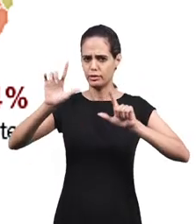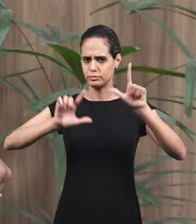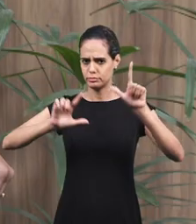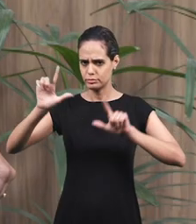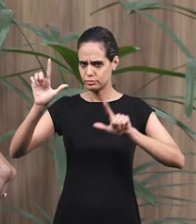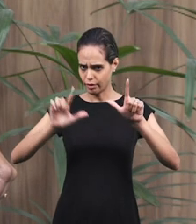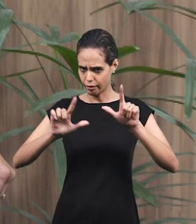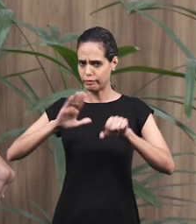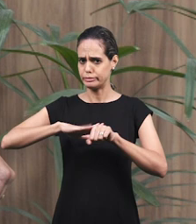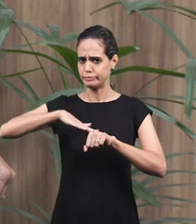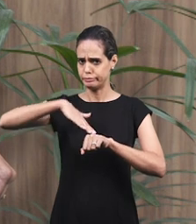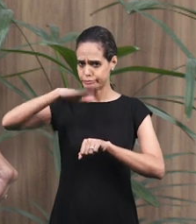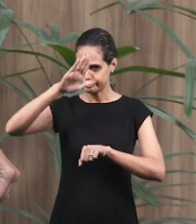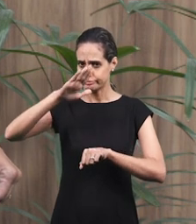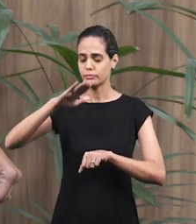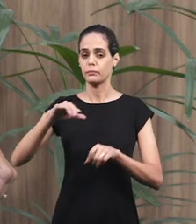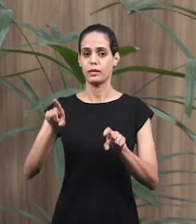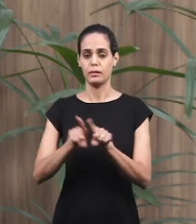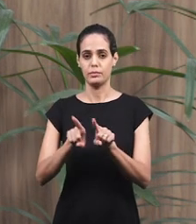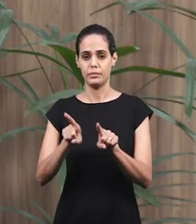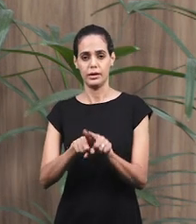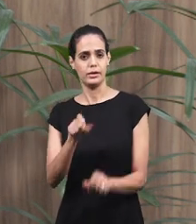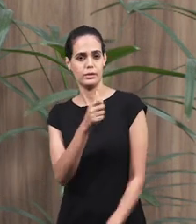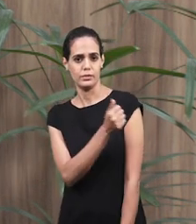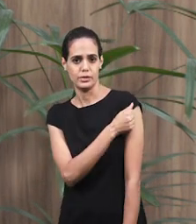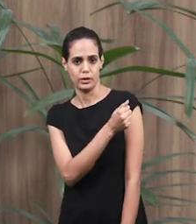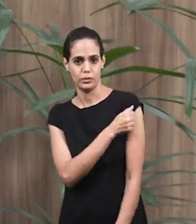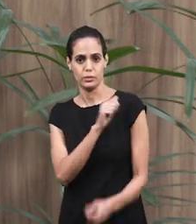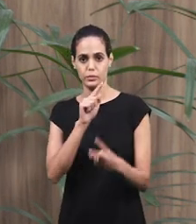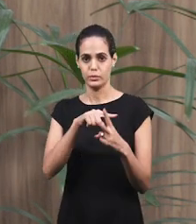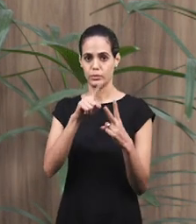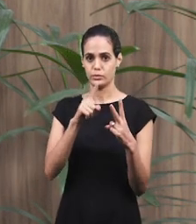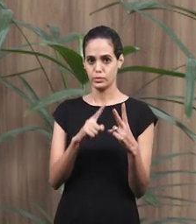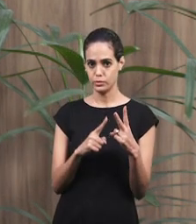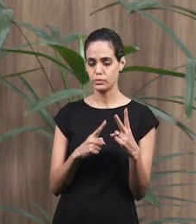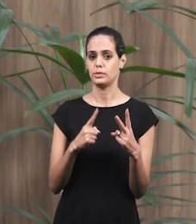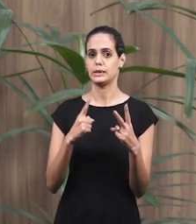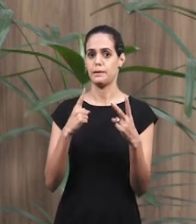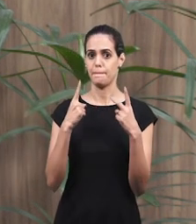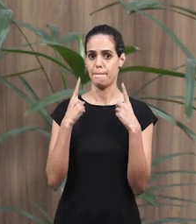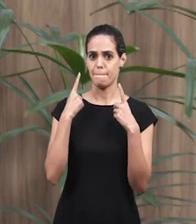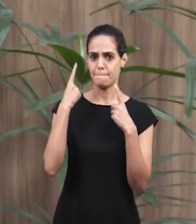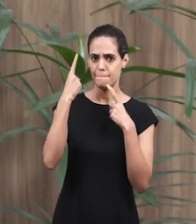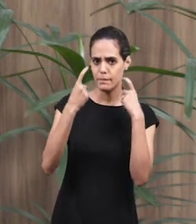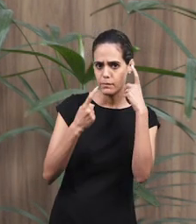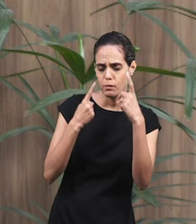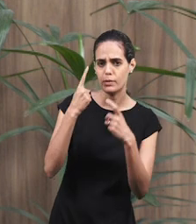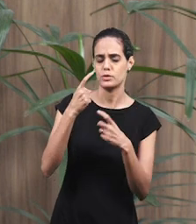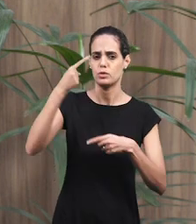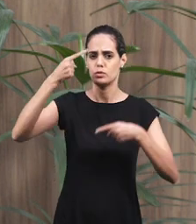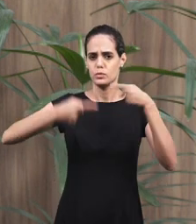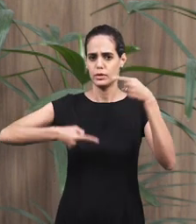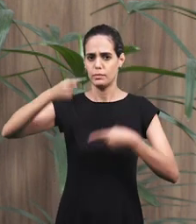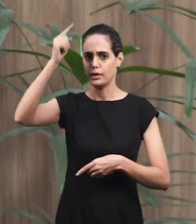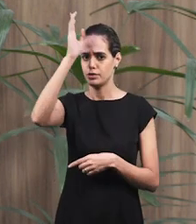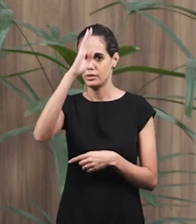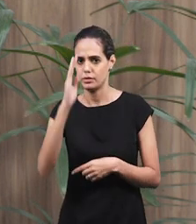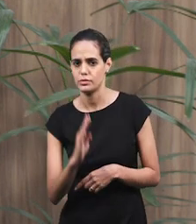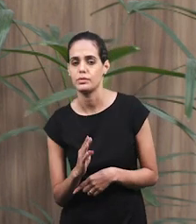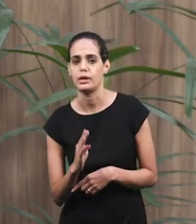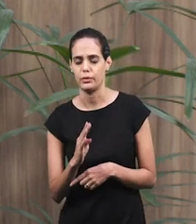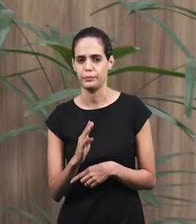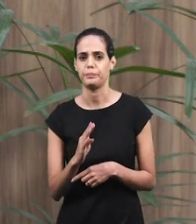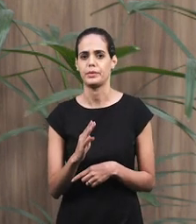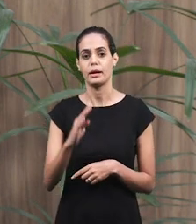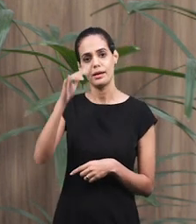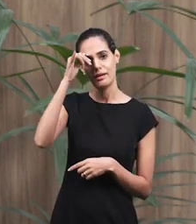telas. Em relação aos estudantes, duas preocupações ganharam destaque no debate nacional: garantir que não